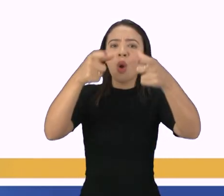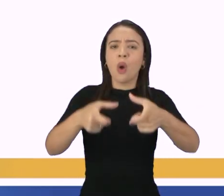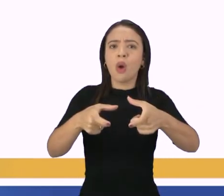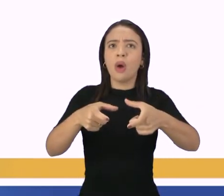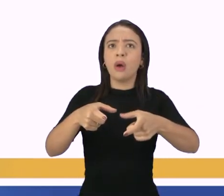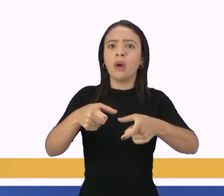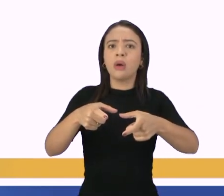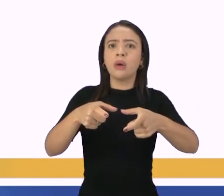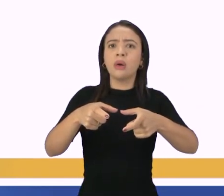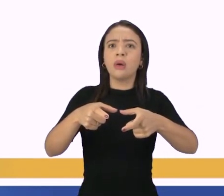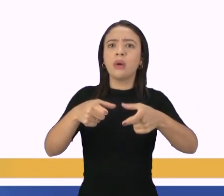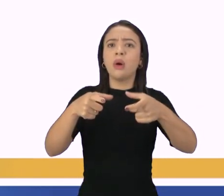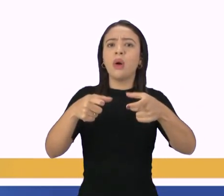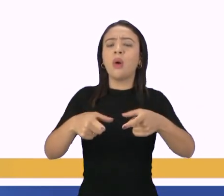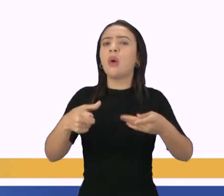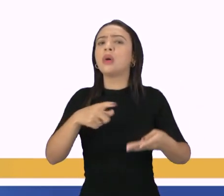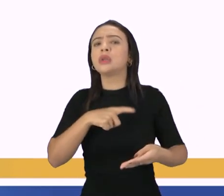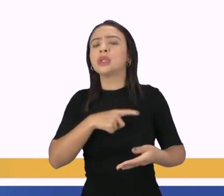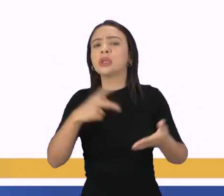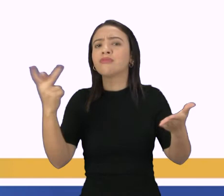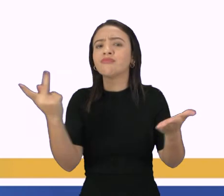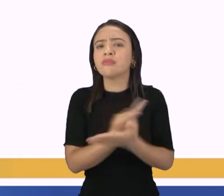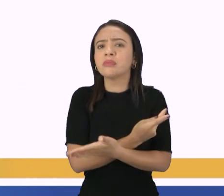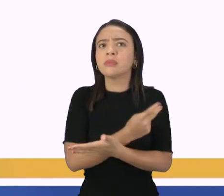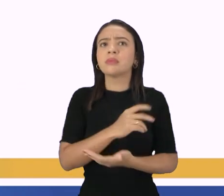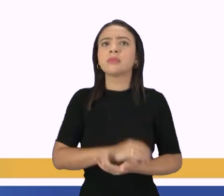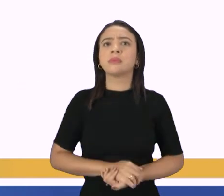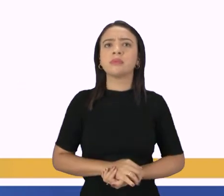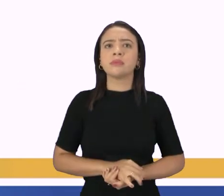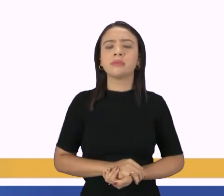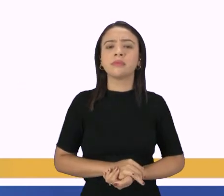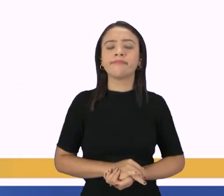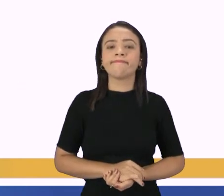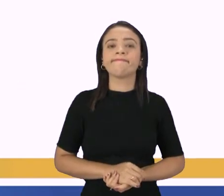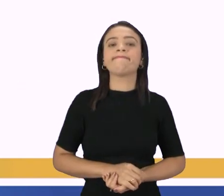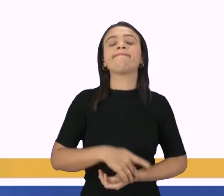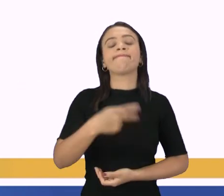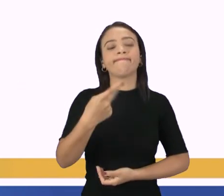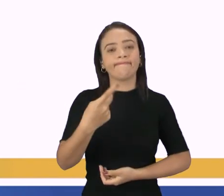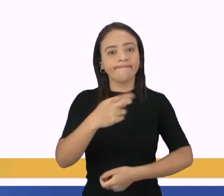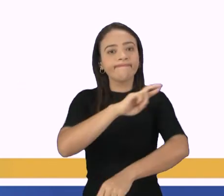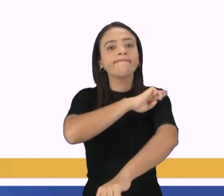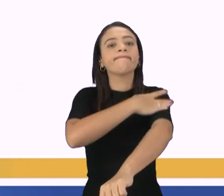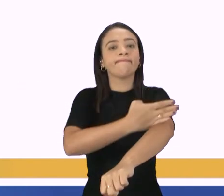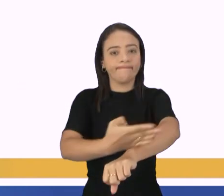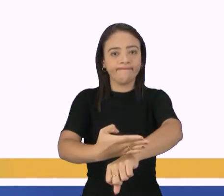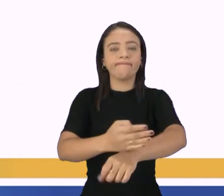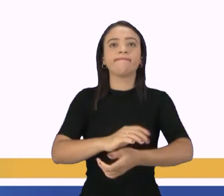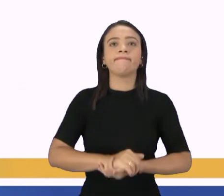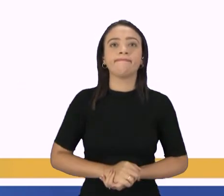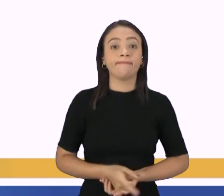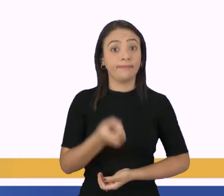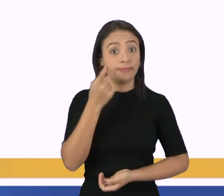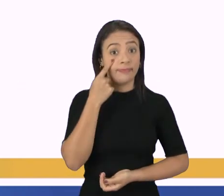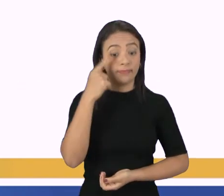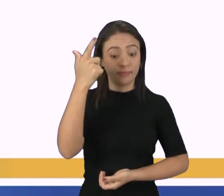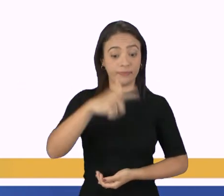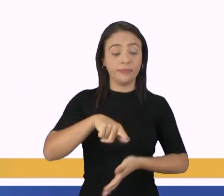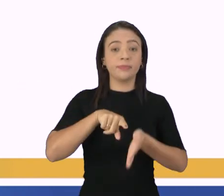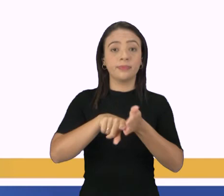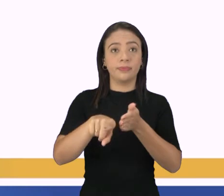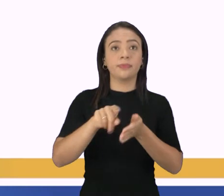me dizer onde está acontecendo tudo isso? Em Rio Branco. Agora observe mais